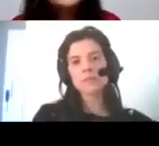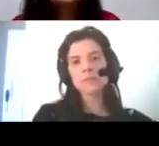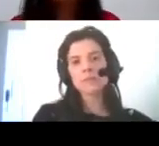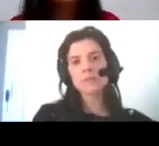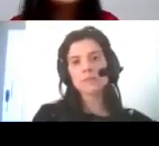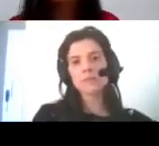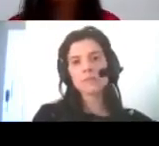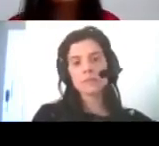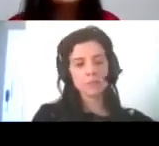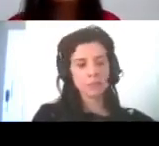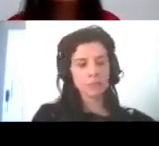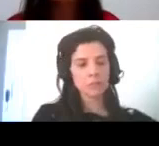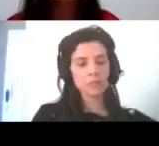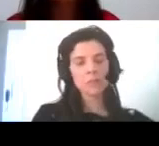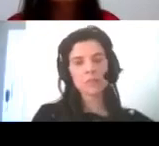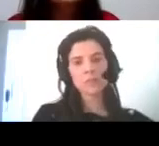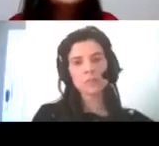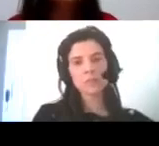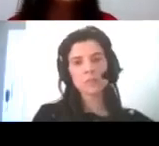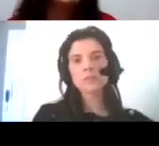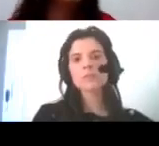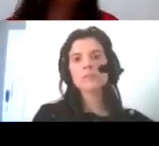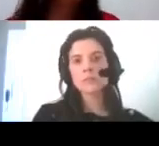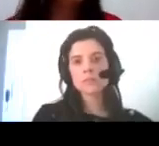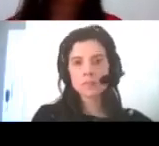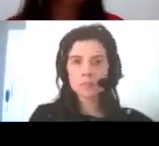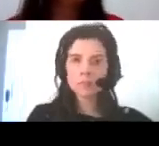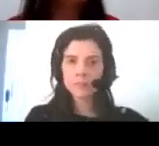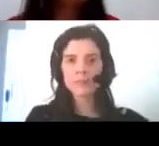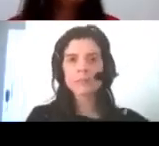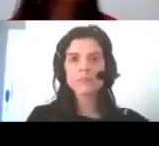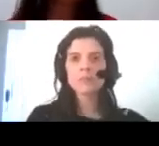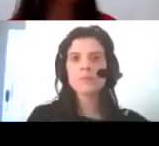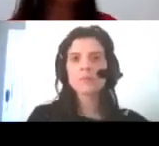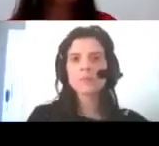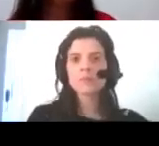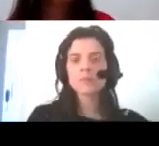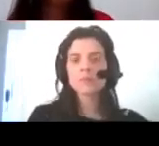esse paradigma mesmo, esse ranço de que tá ali